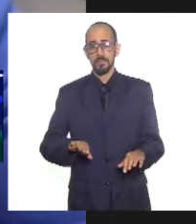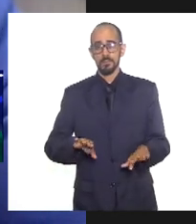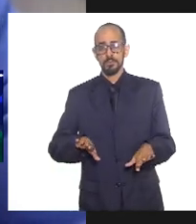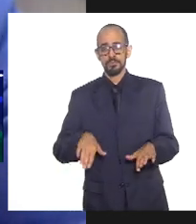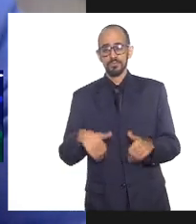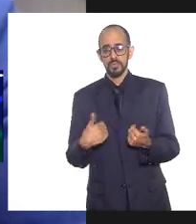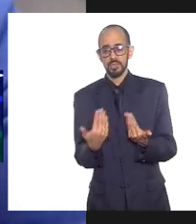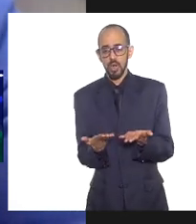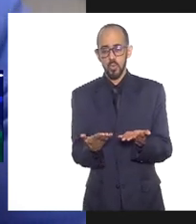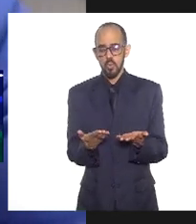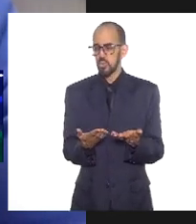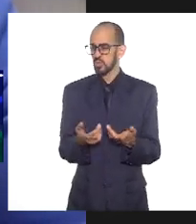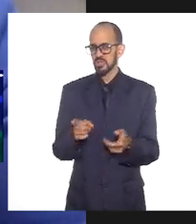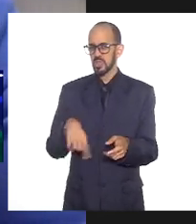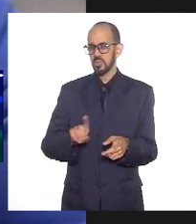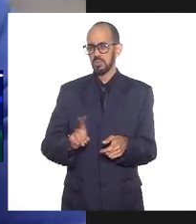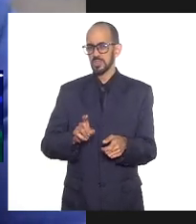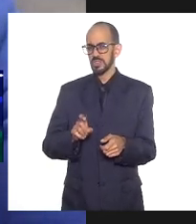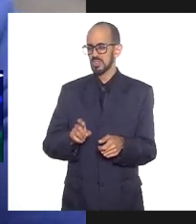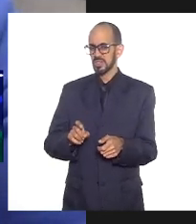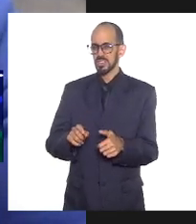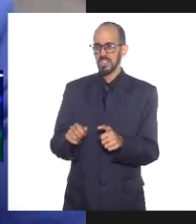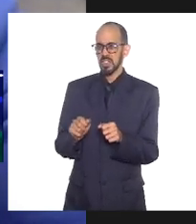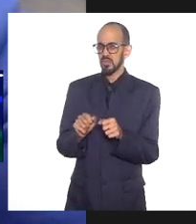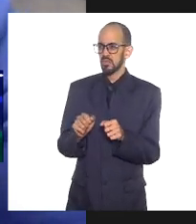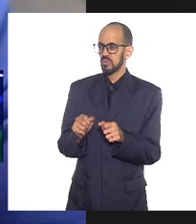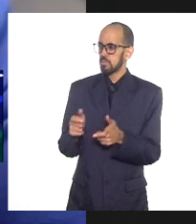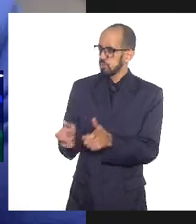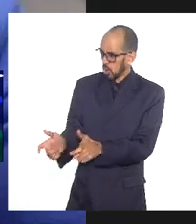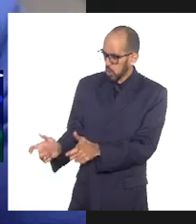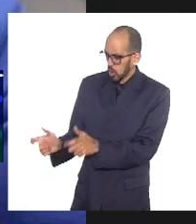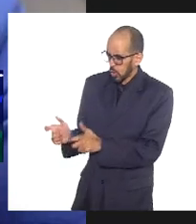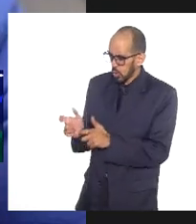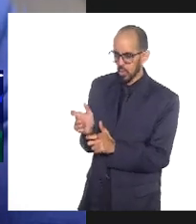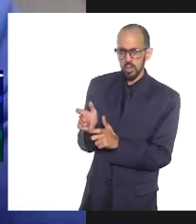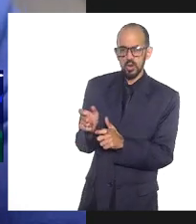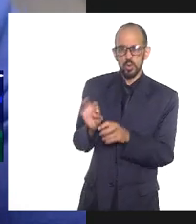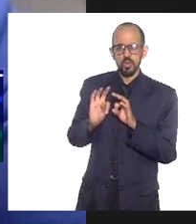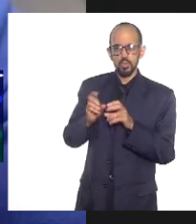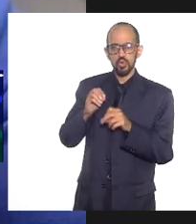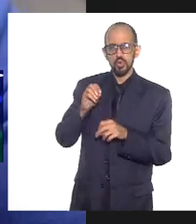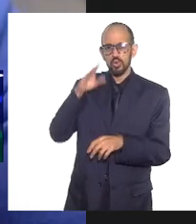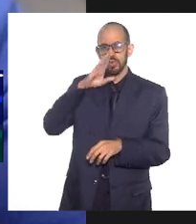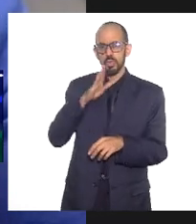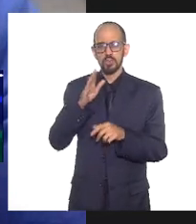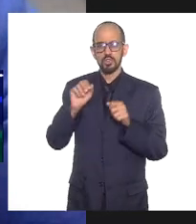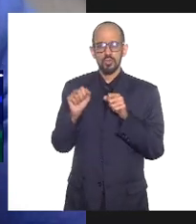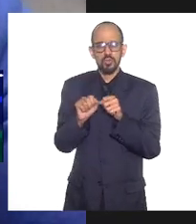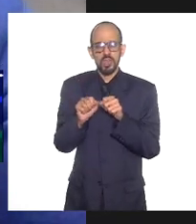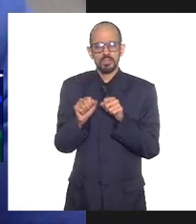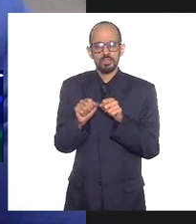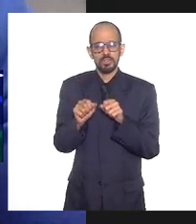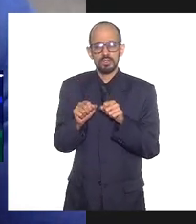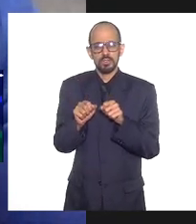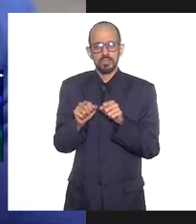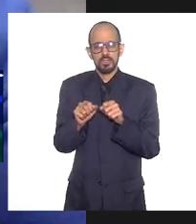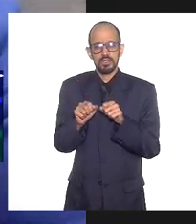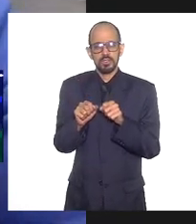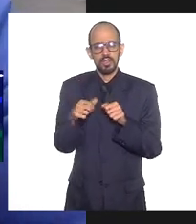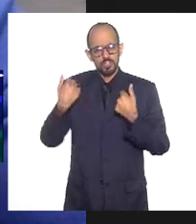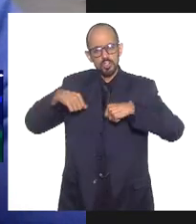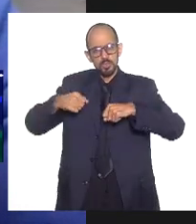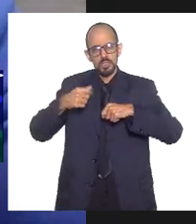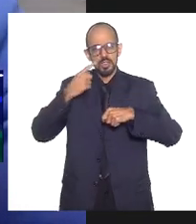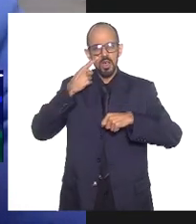assim, descarregar as munições que o Estado brasileiro produz. E aí olhar onde é que estão